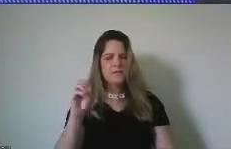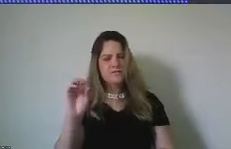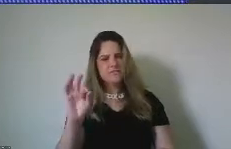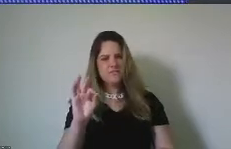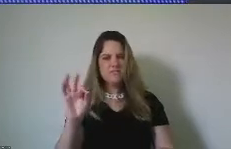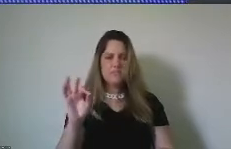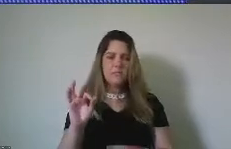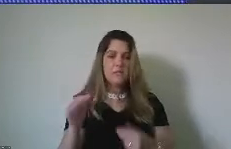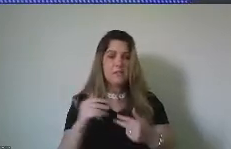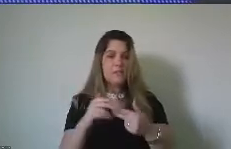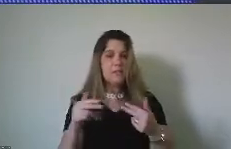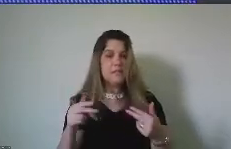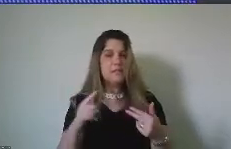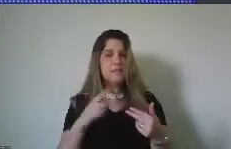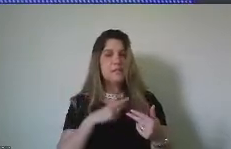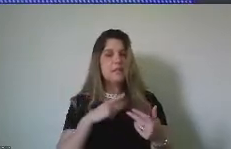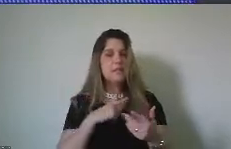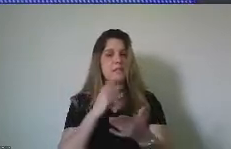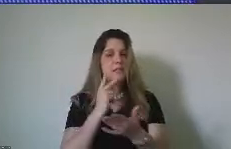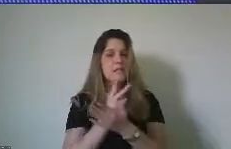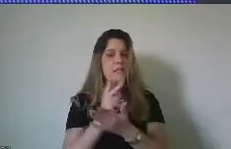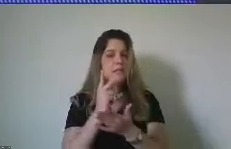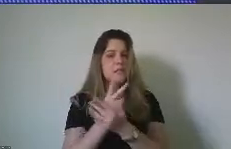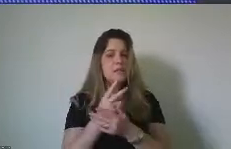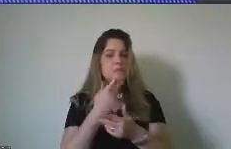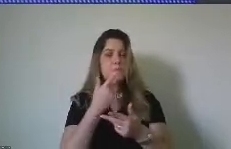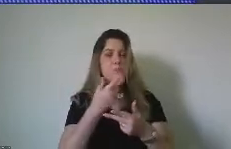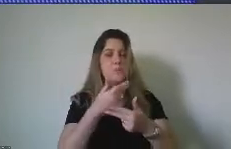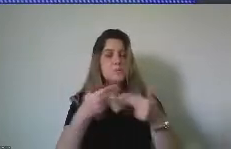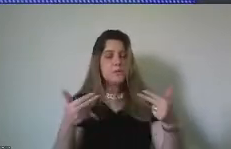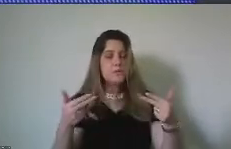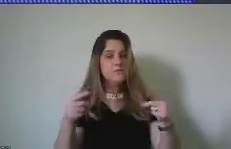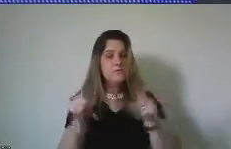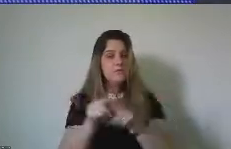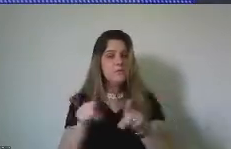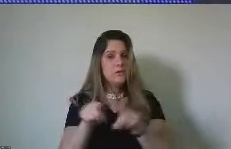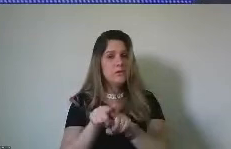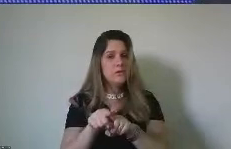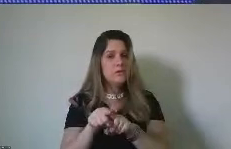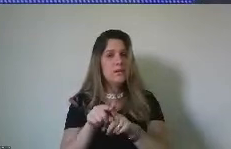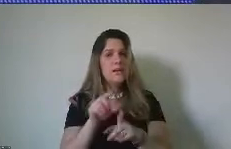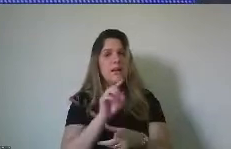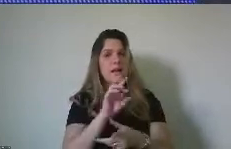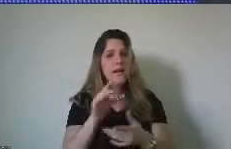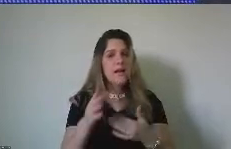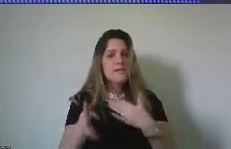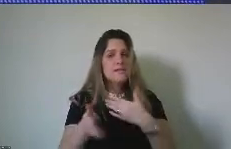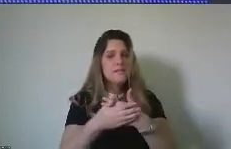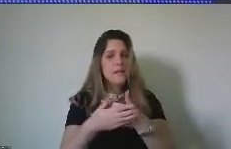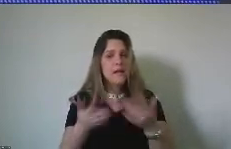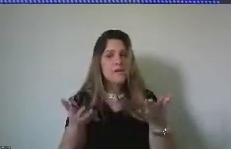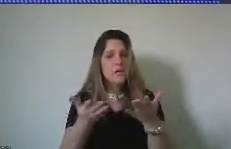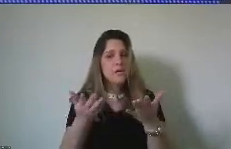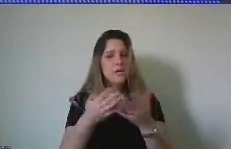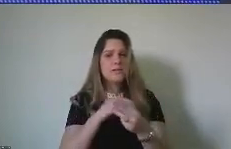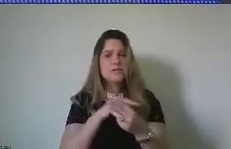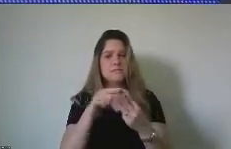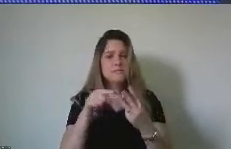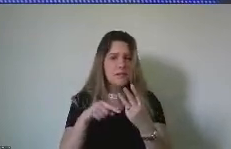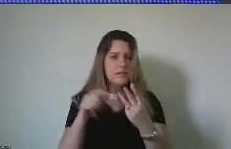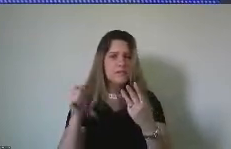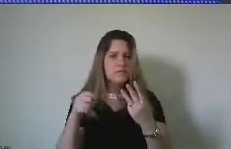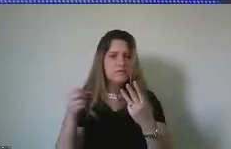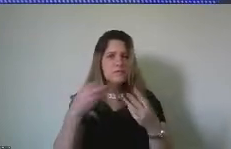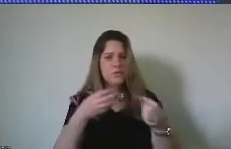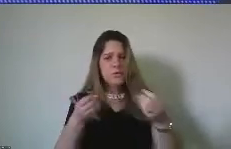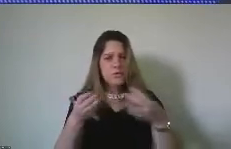porque tendo Empreendimentos que tem muitas ruas tem outros que não no caso Serra Dourado tem 13 anos novas sim mas